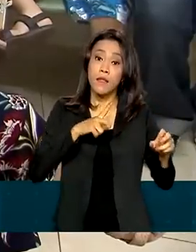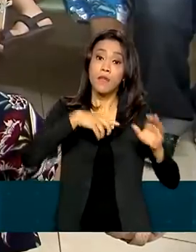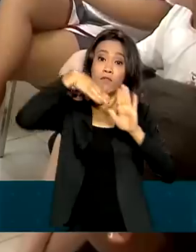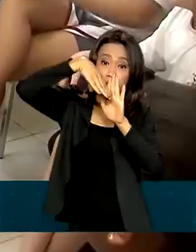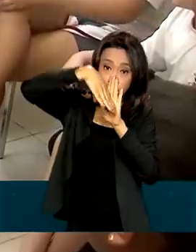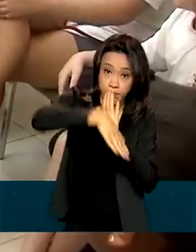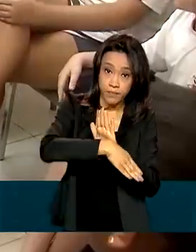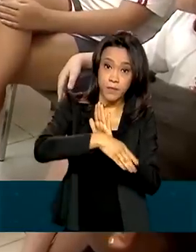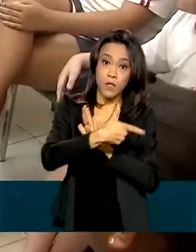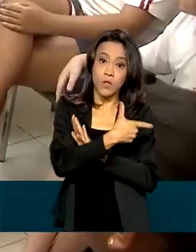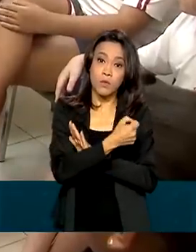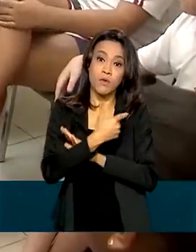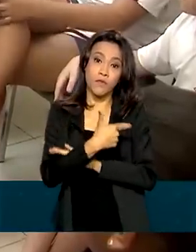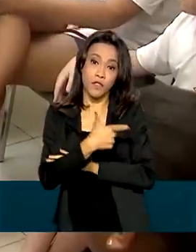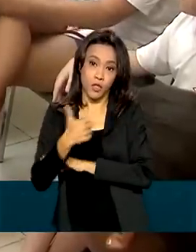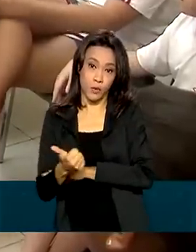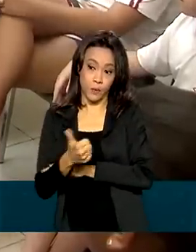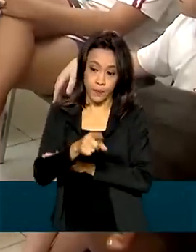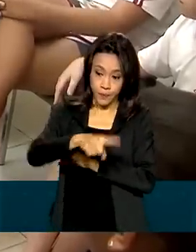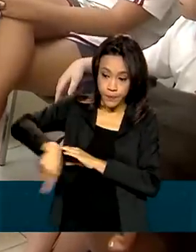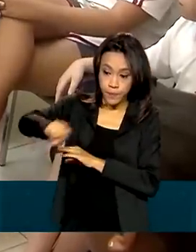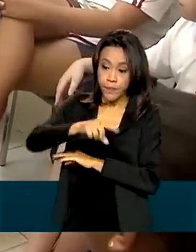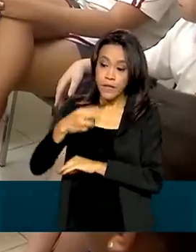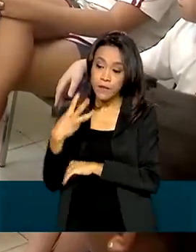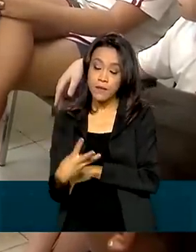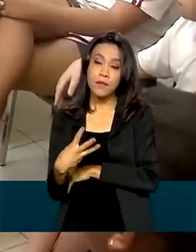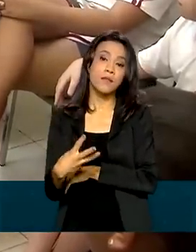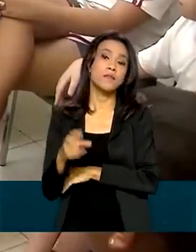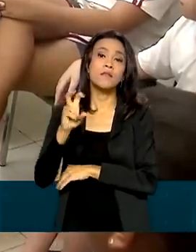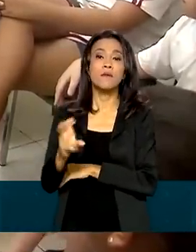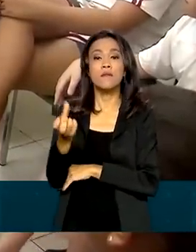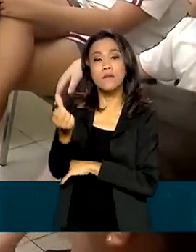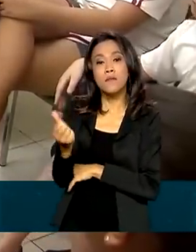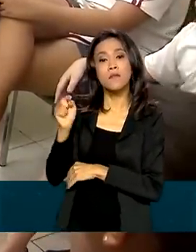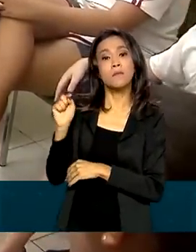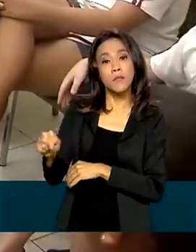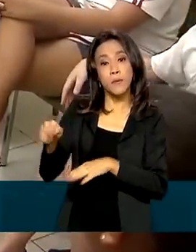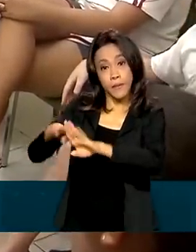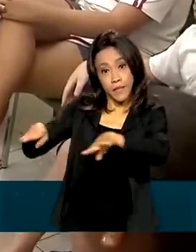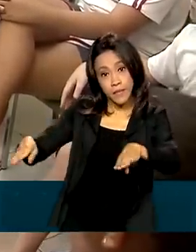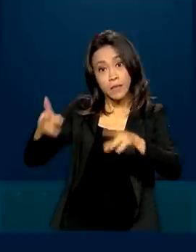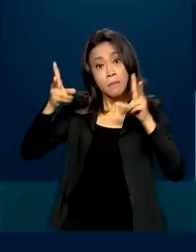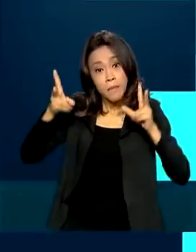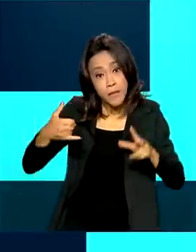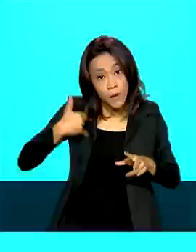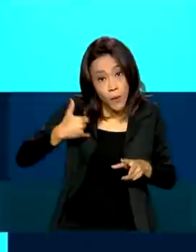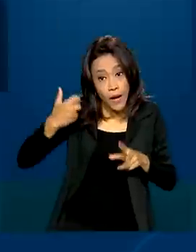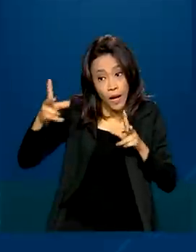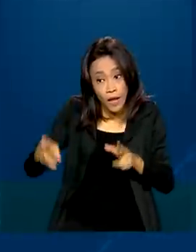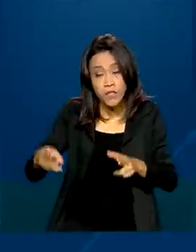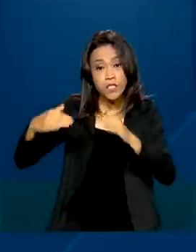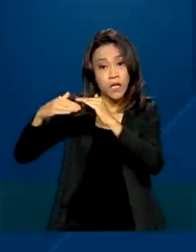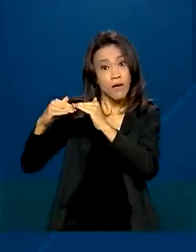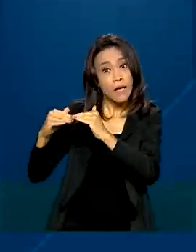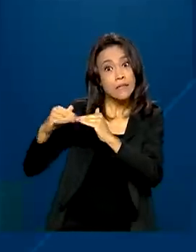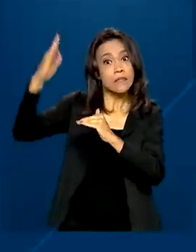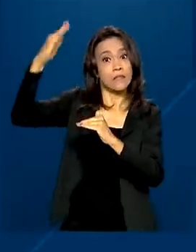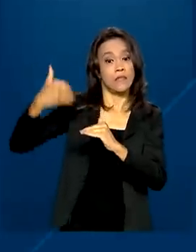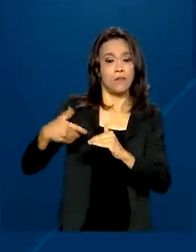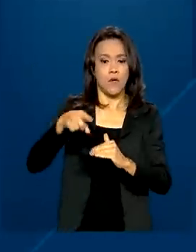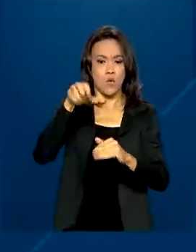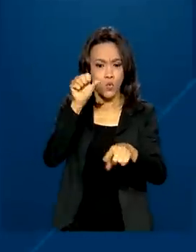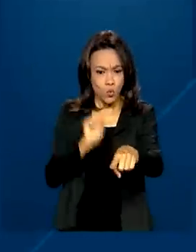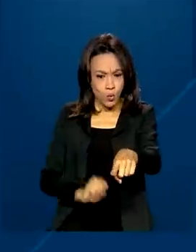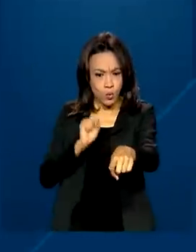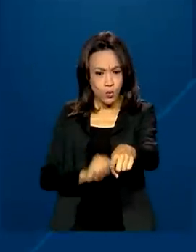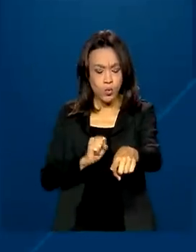2021, quando 356 mil crianças da mesma idade estavam acima do peso. A região sul possui o maior índice